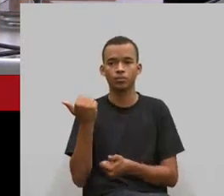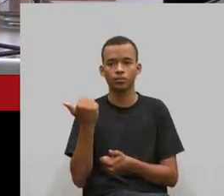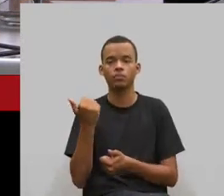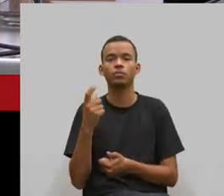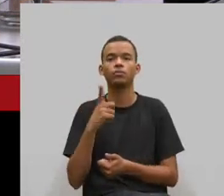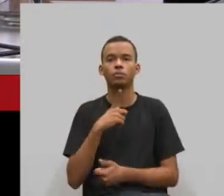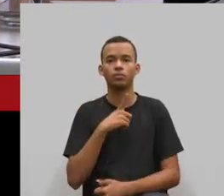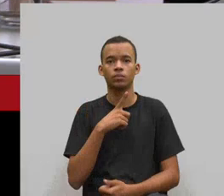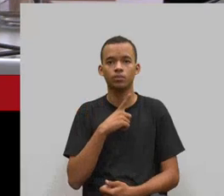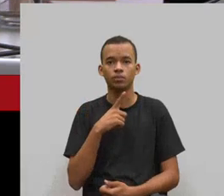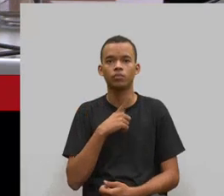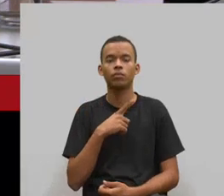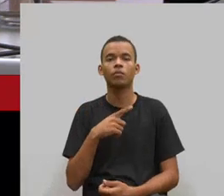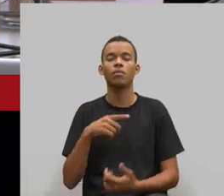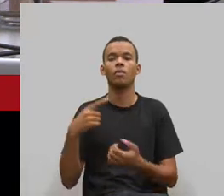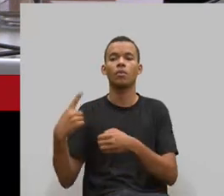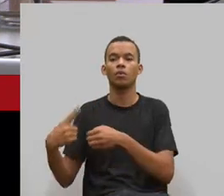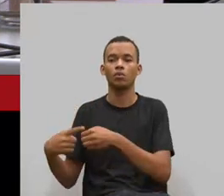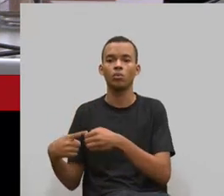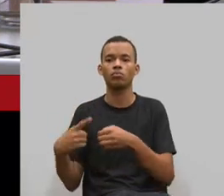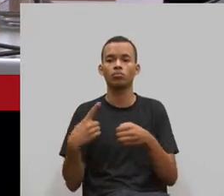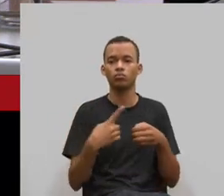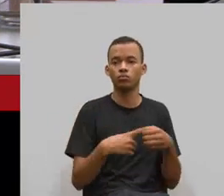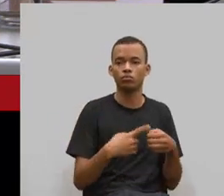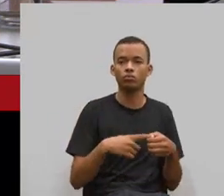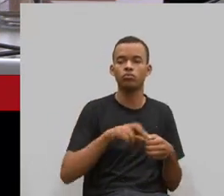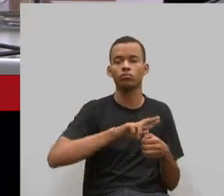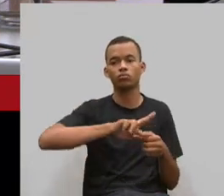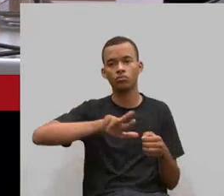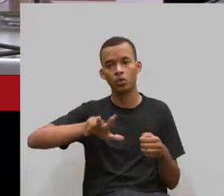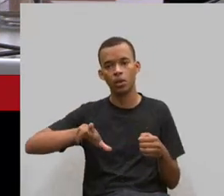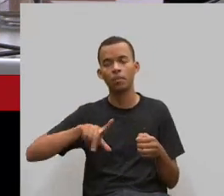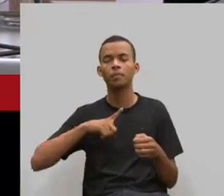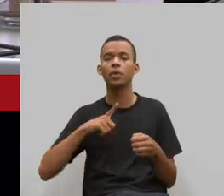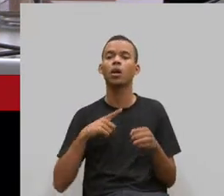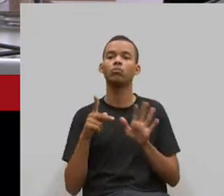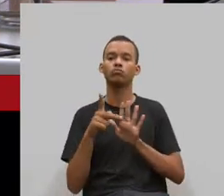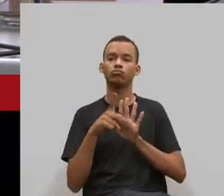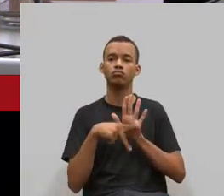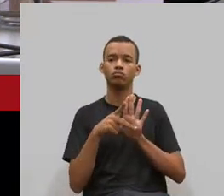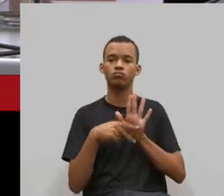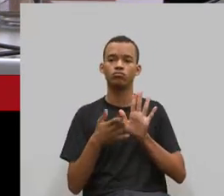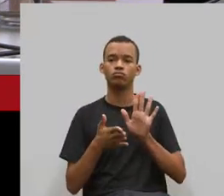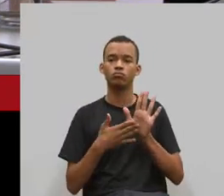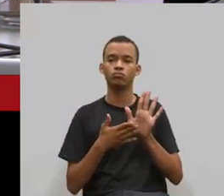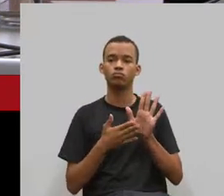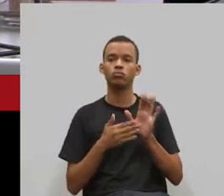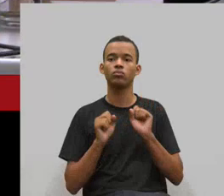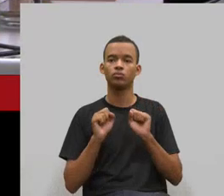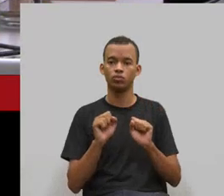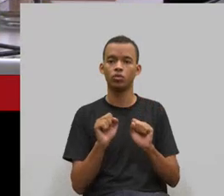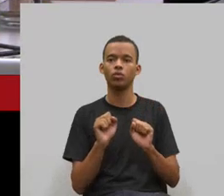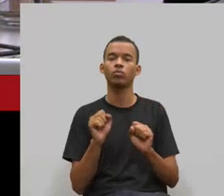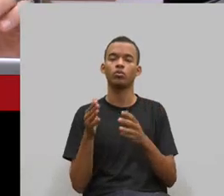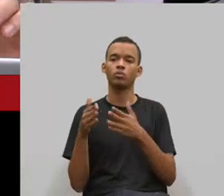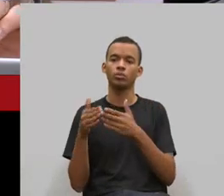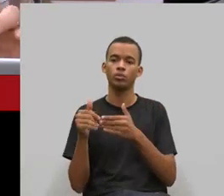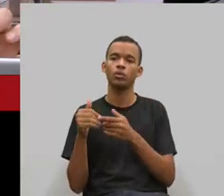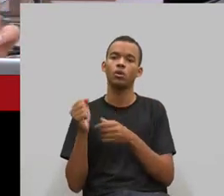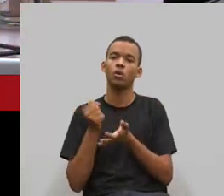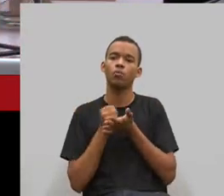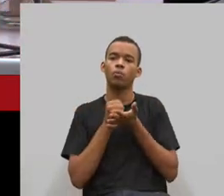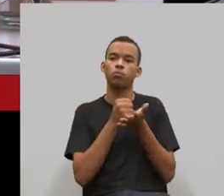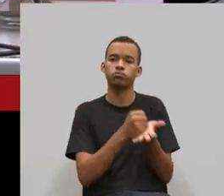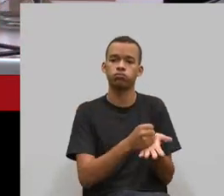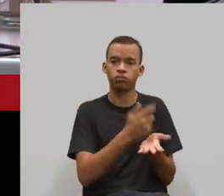municípios e entidades Podem enviar enviar projetos para atendimento às pessoas com deficiência do seu município da